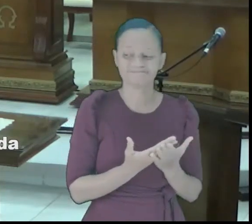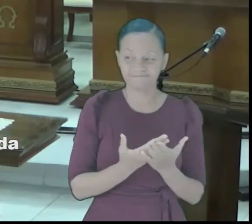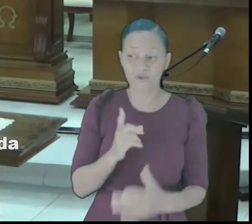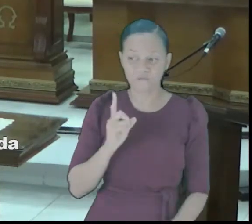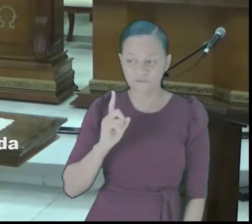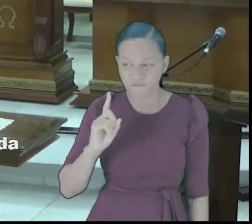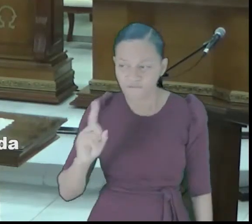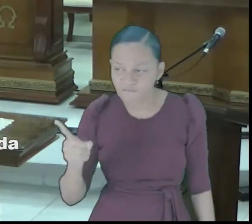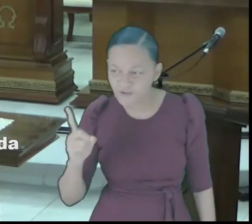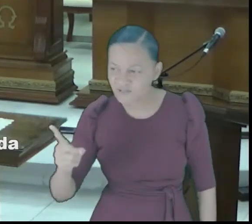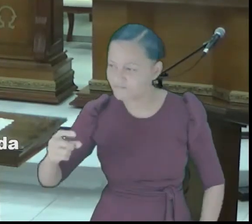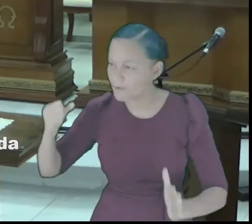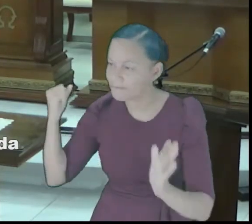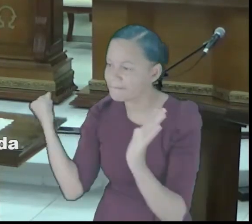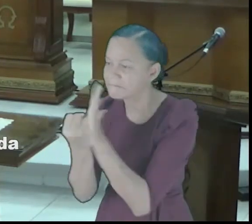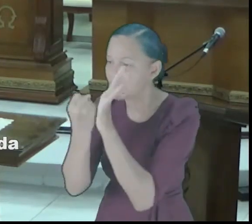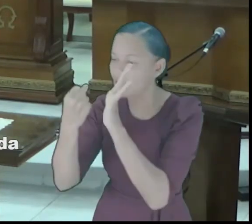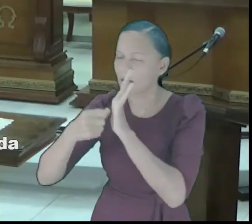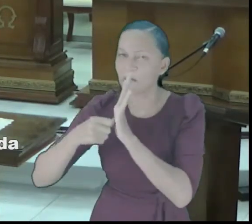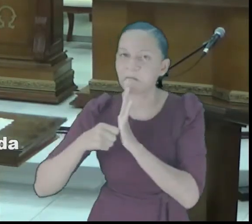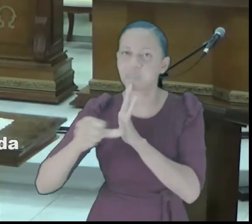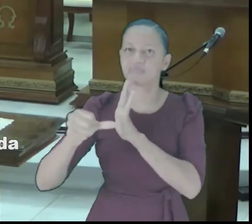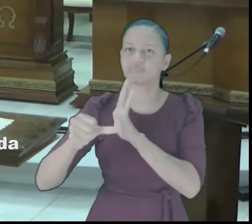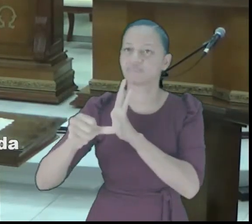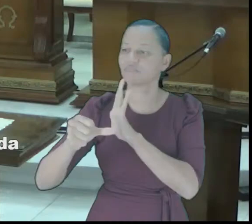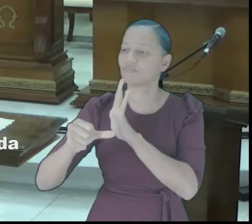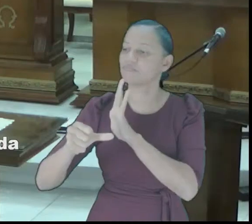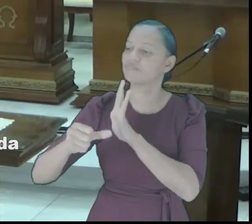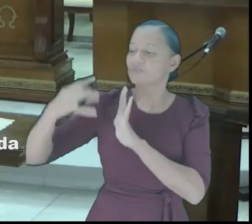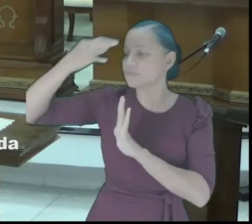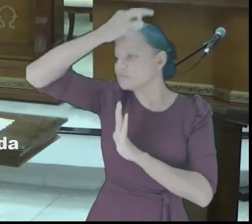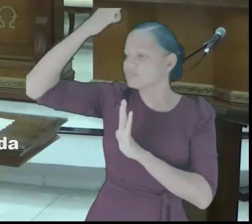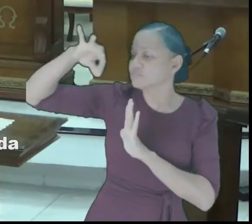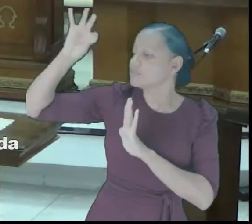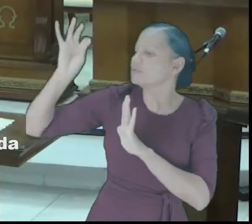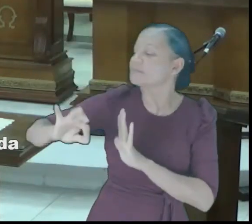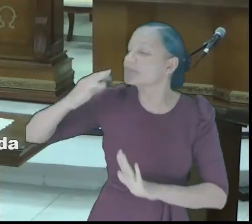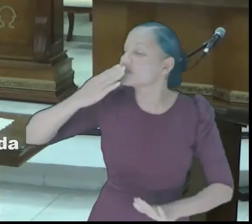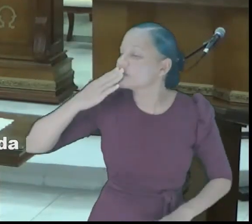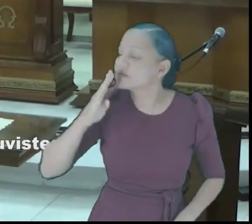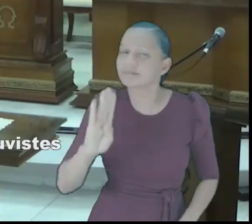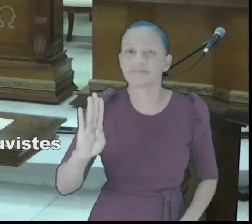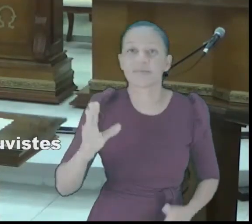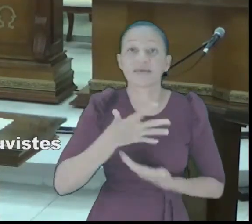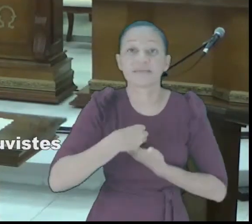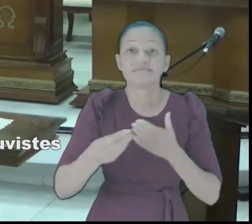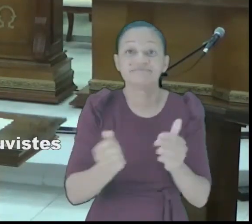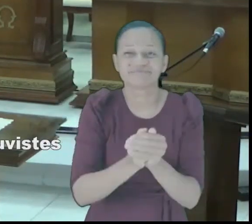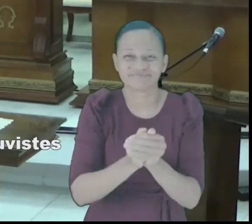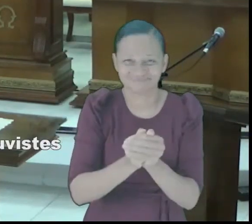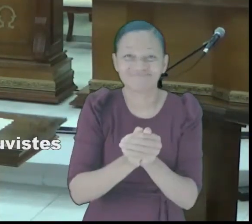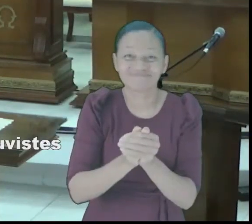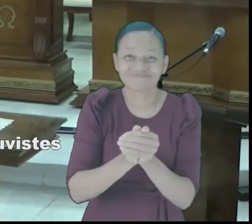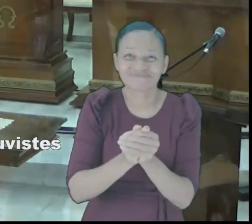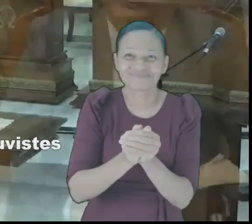fostes selados com o Espírito Santo da promessa. Quem diz amém? Em